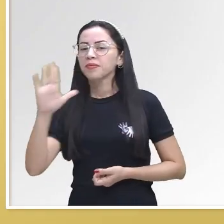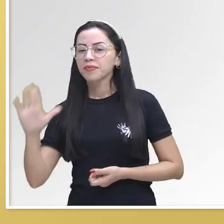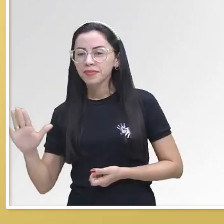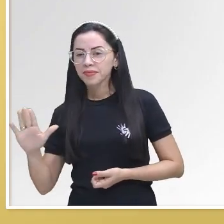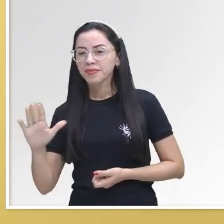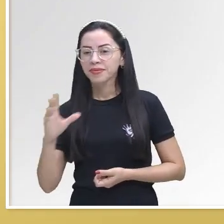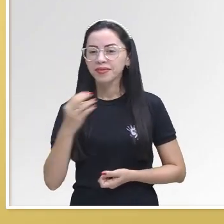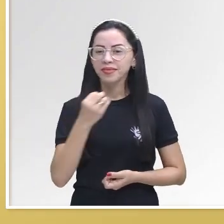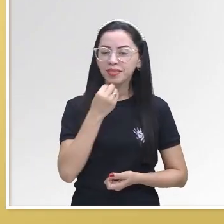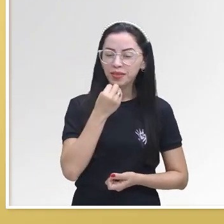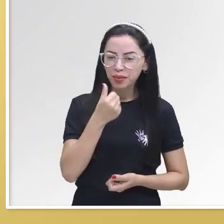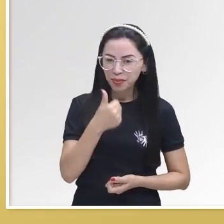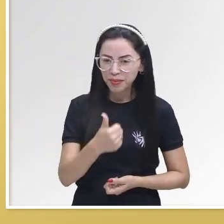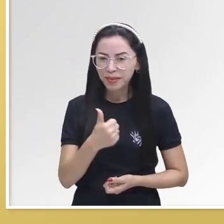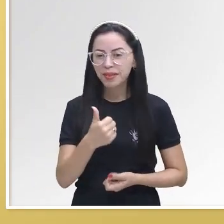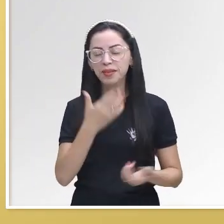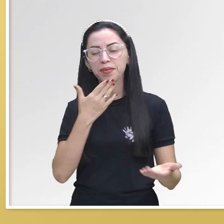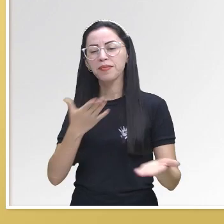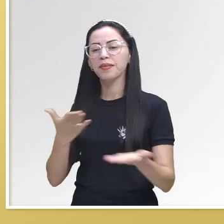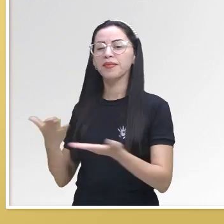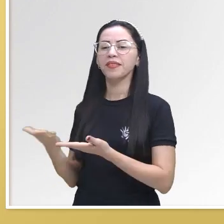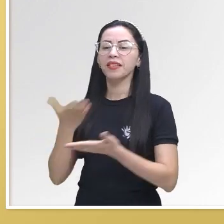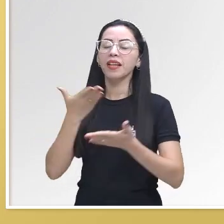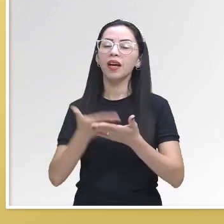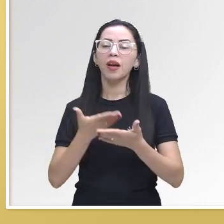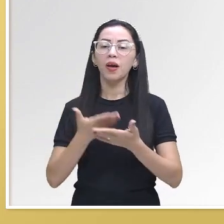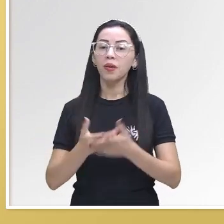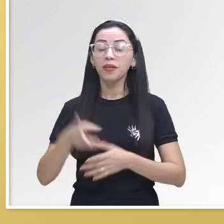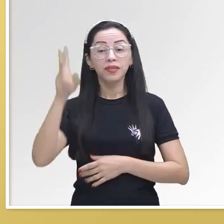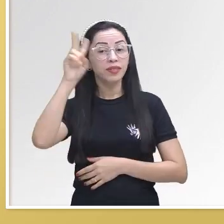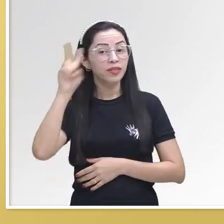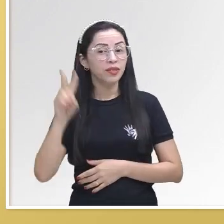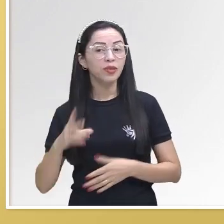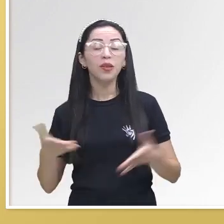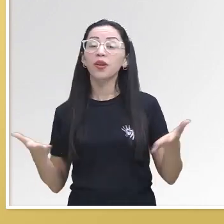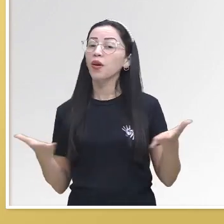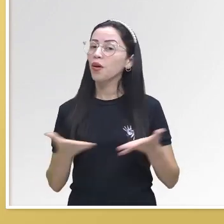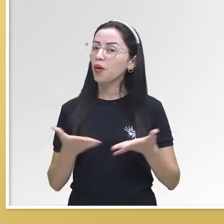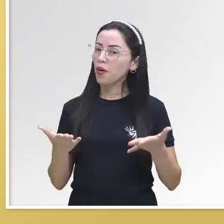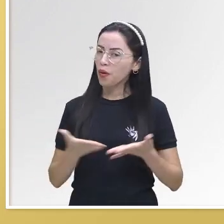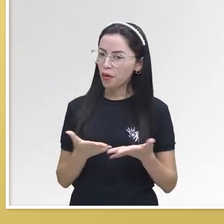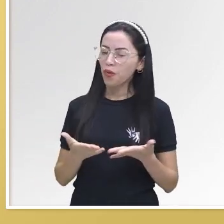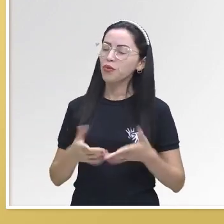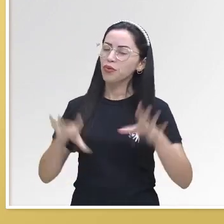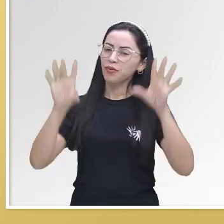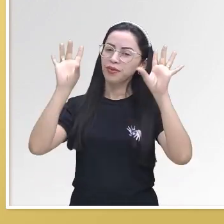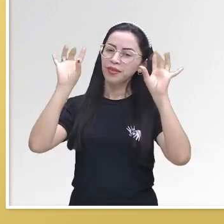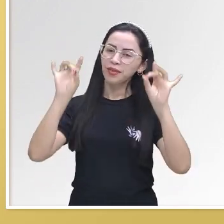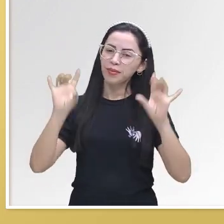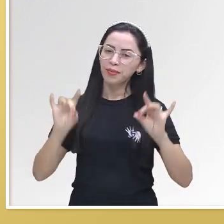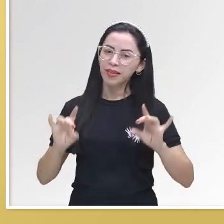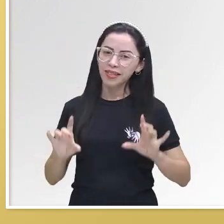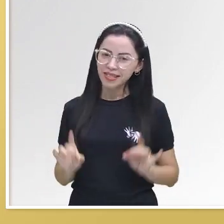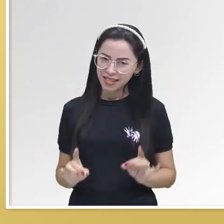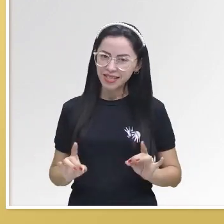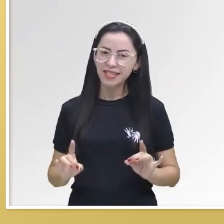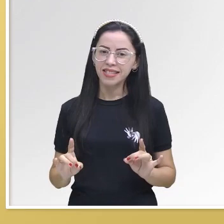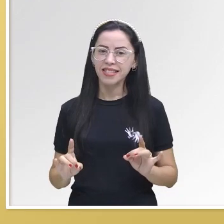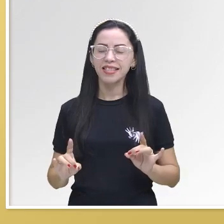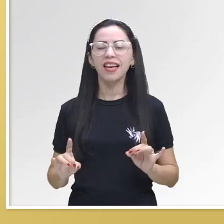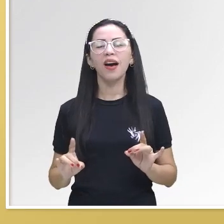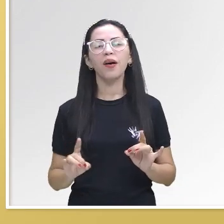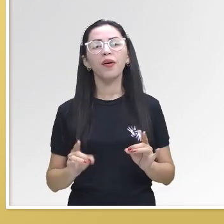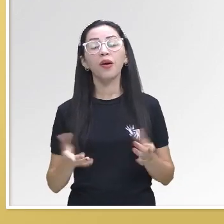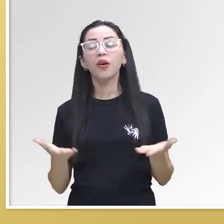pessoal! Sejam todos muito bem-vindos à nossa aula de História e hoje num estilo muito especial, um estilo de jornal e tem